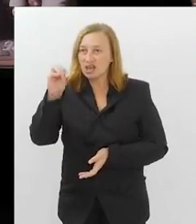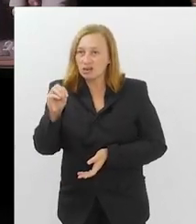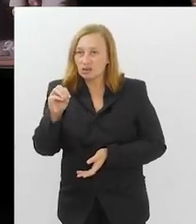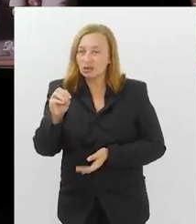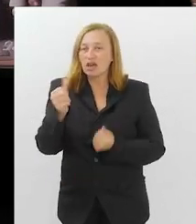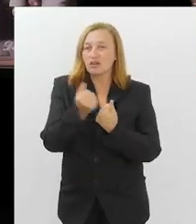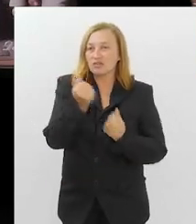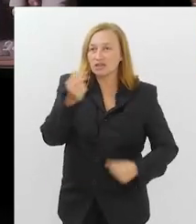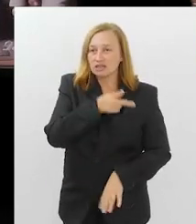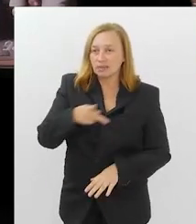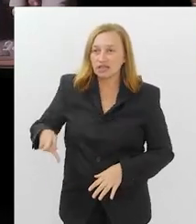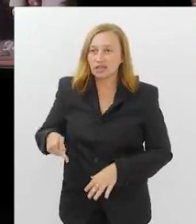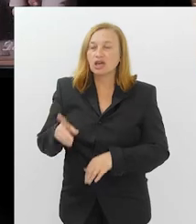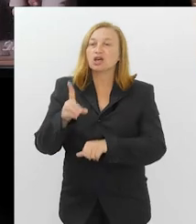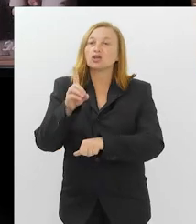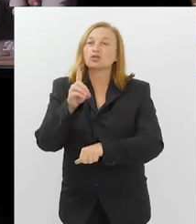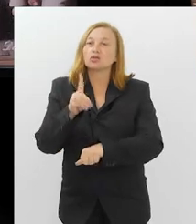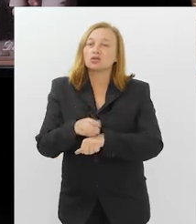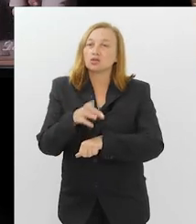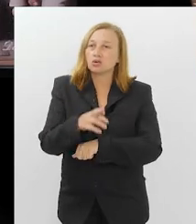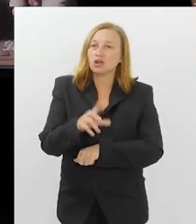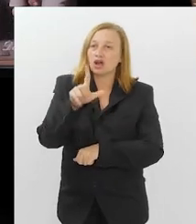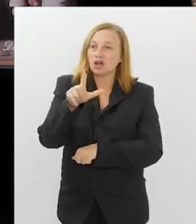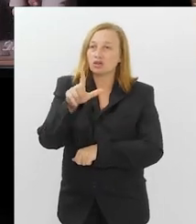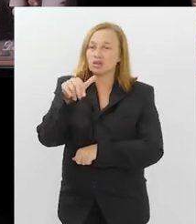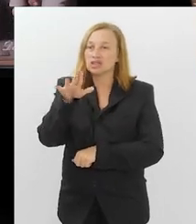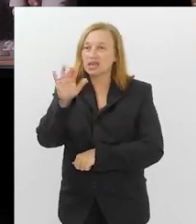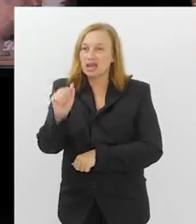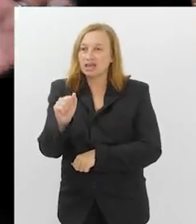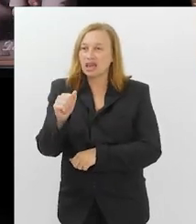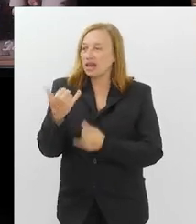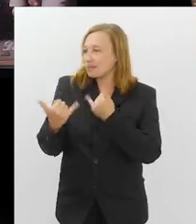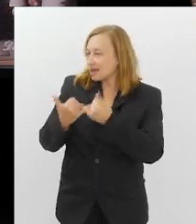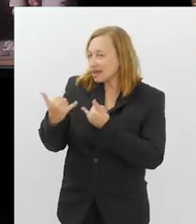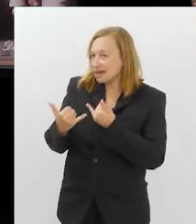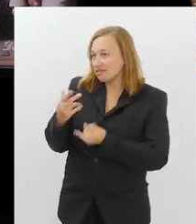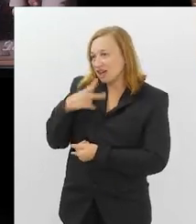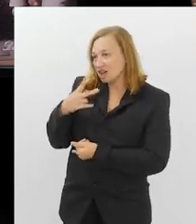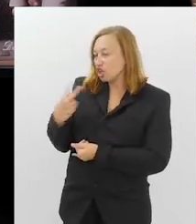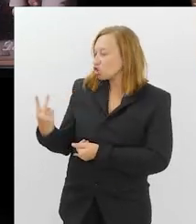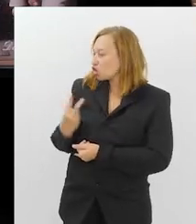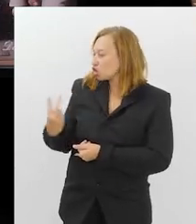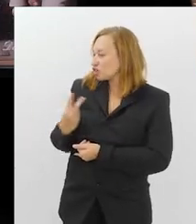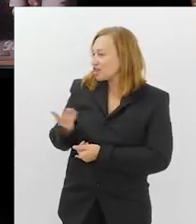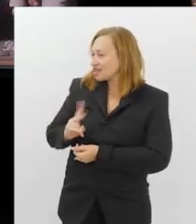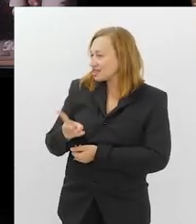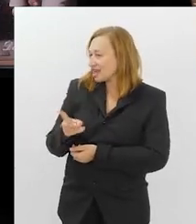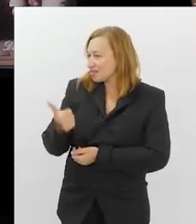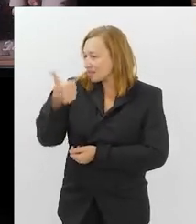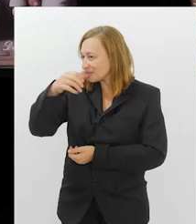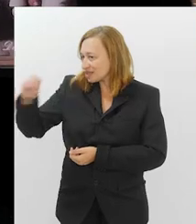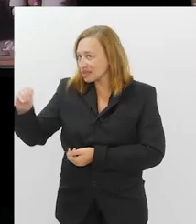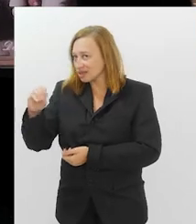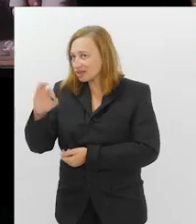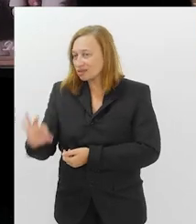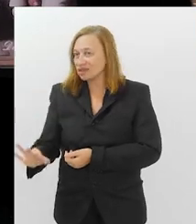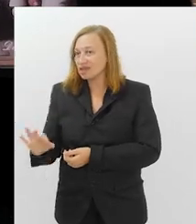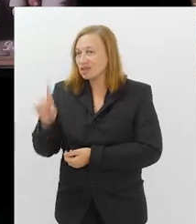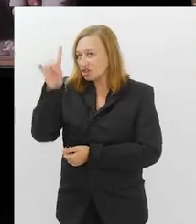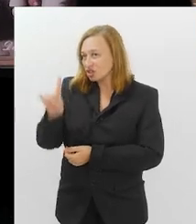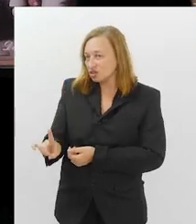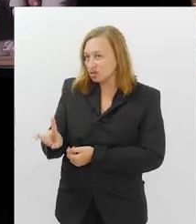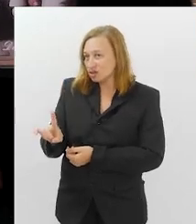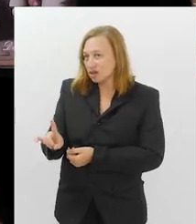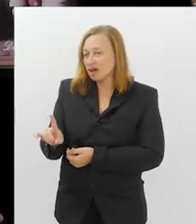Luciano Bandeira, e a nossa vice-presidente, a doutora Ana Tereza Basílio, ela costuma brincar dizendo: Mônica, nós duas somos 100% da